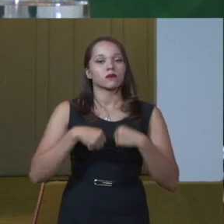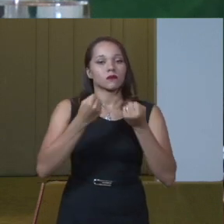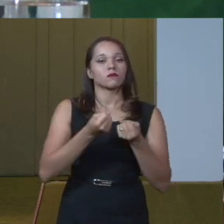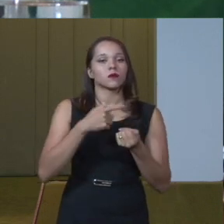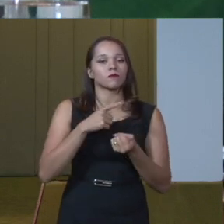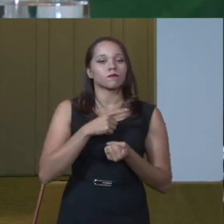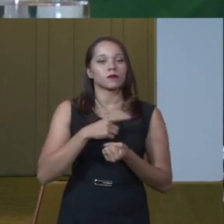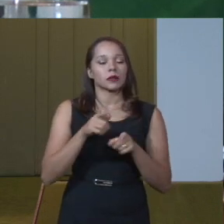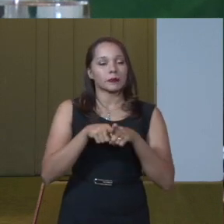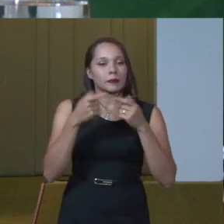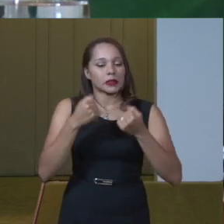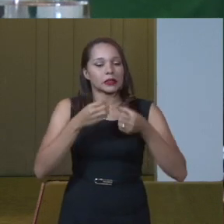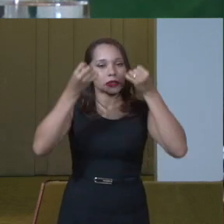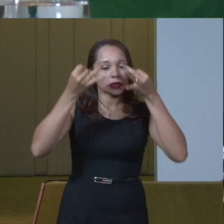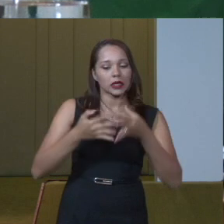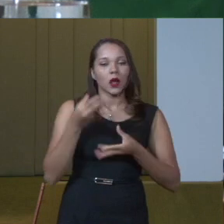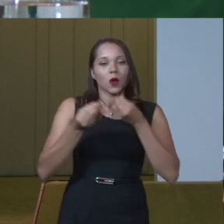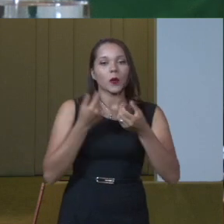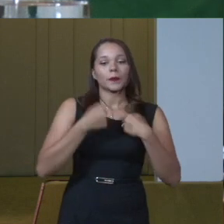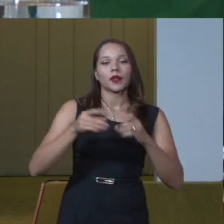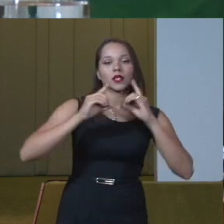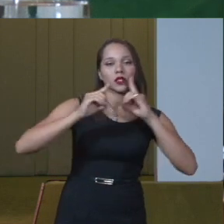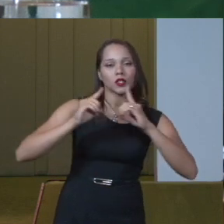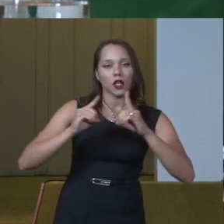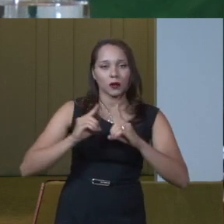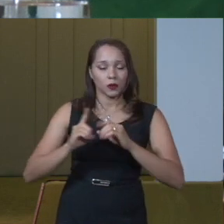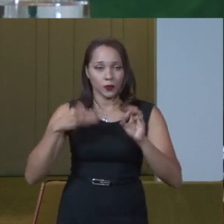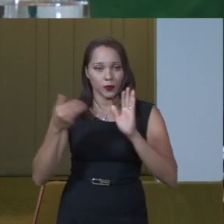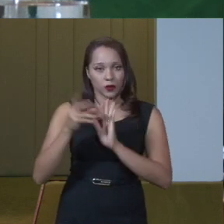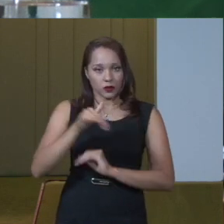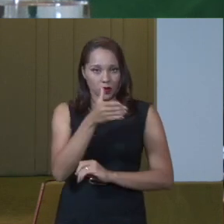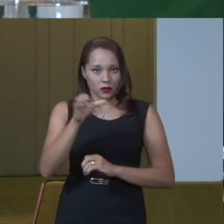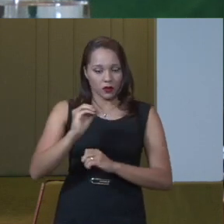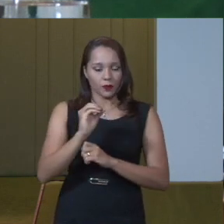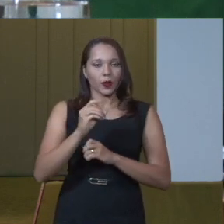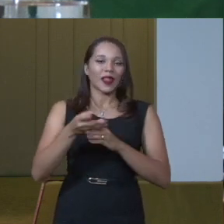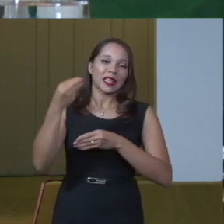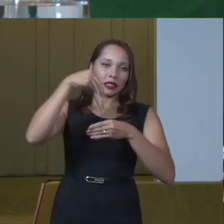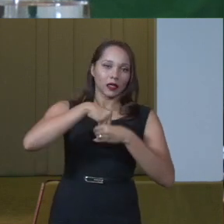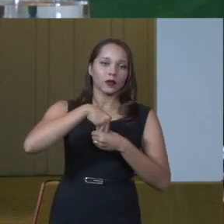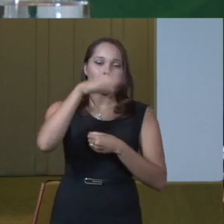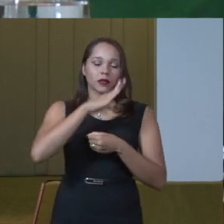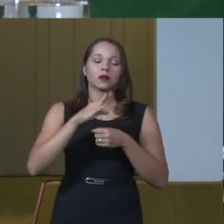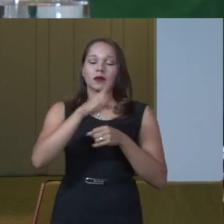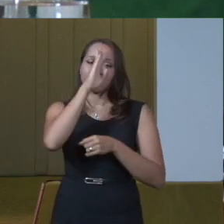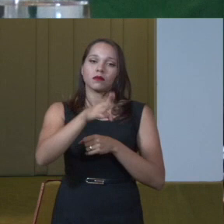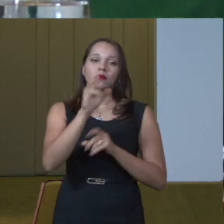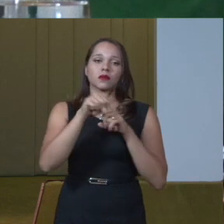a nossa disposição de manter linha de diálogo com os principais atores internos, inclusive a sociedade